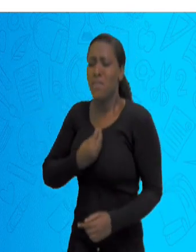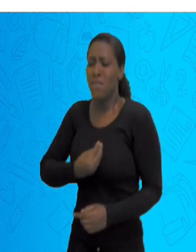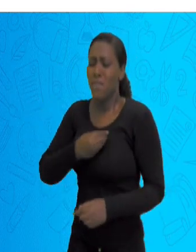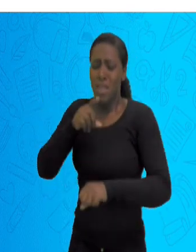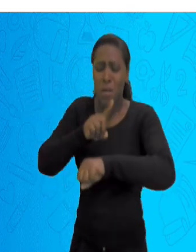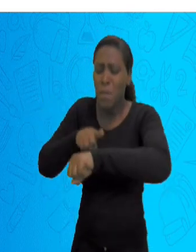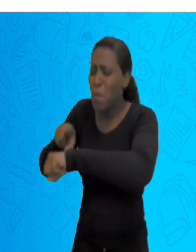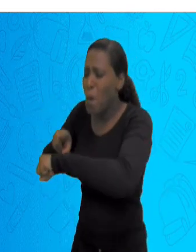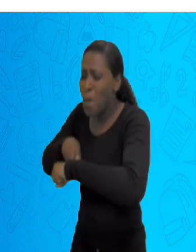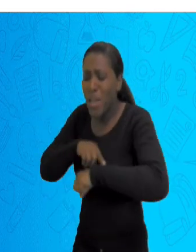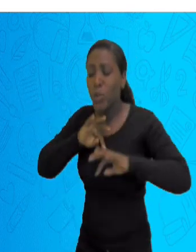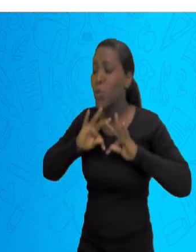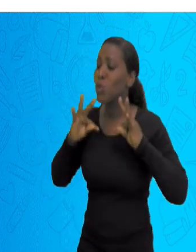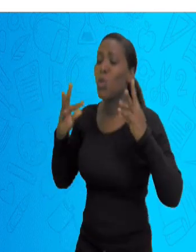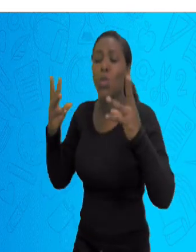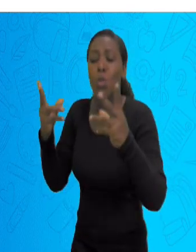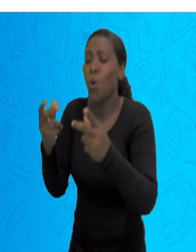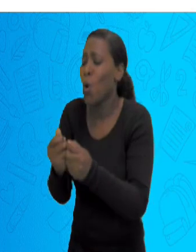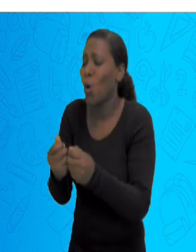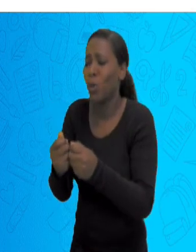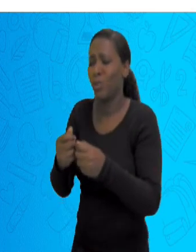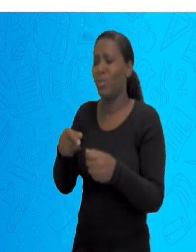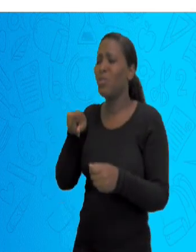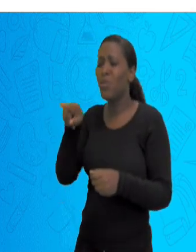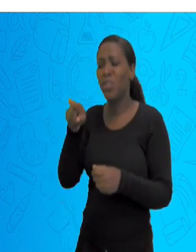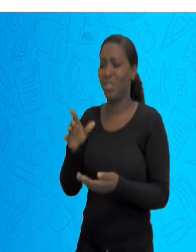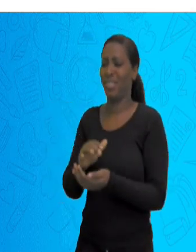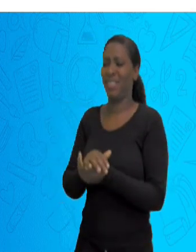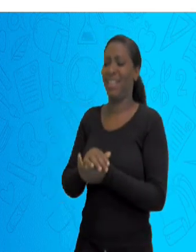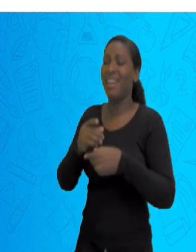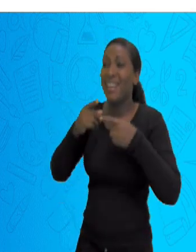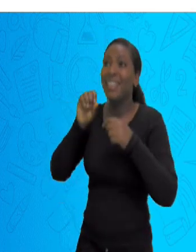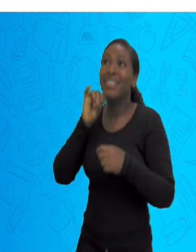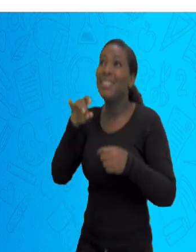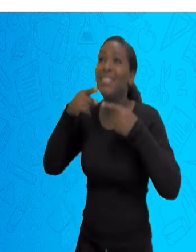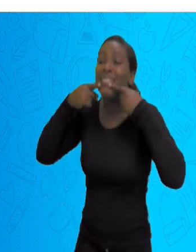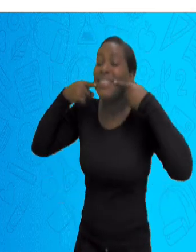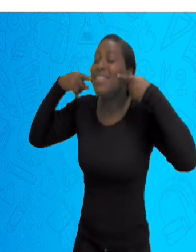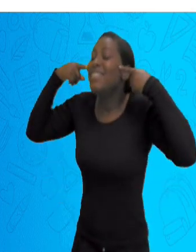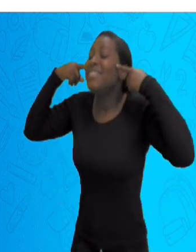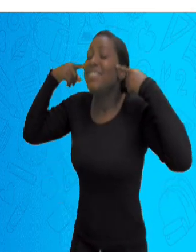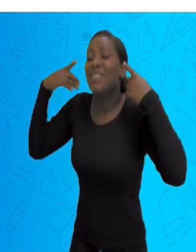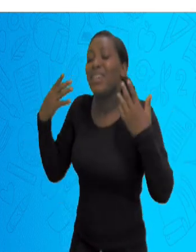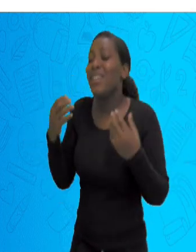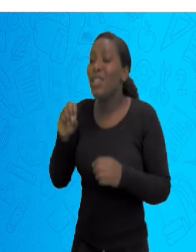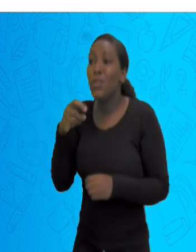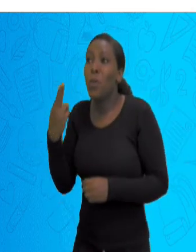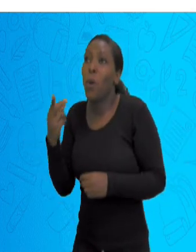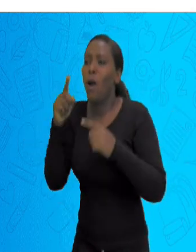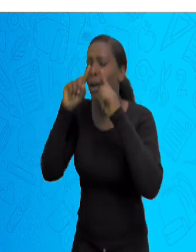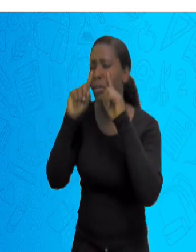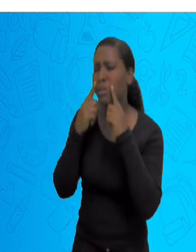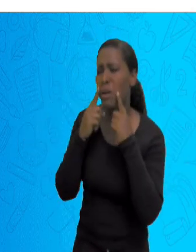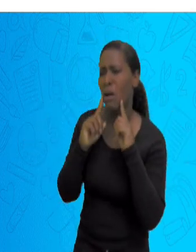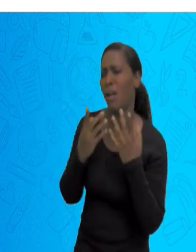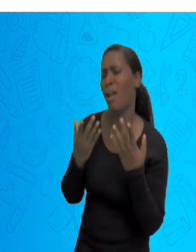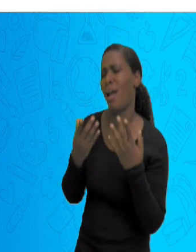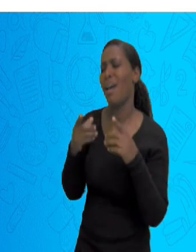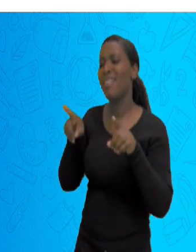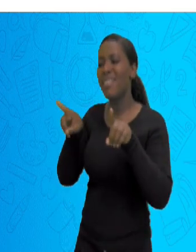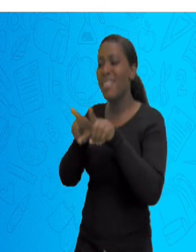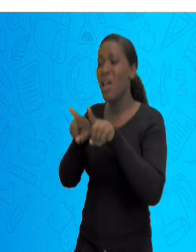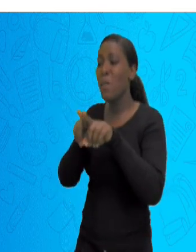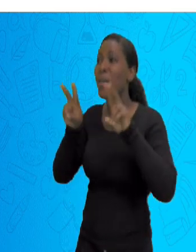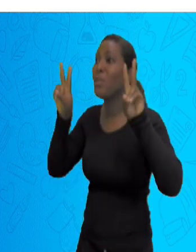louvor hei de espalhar meu canto, e rir meu riso e derramar